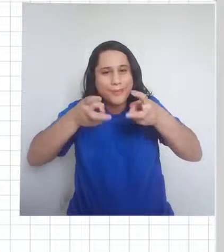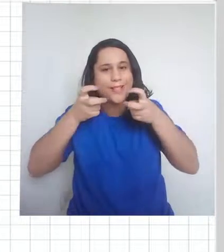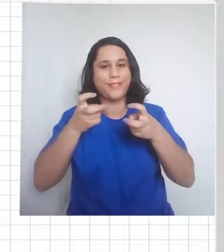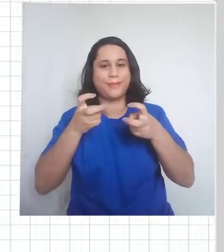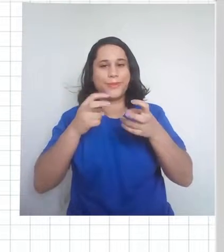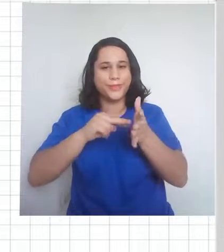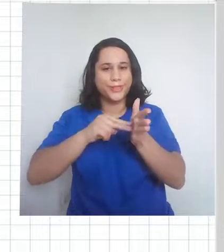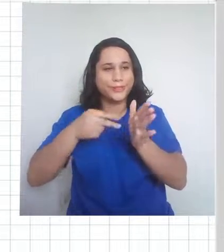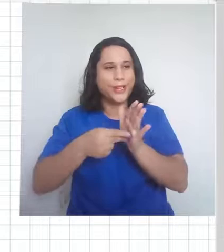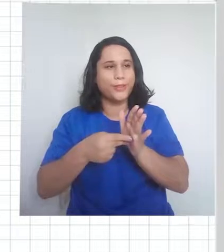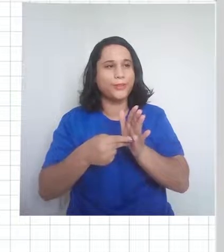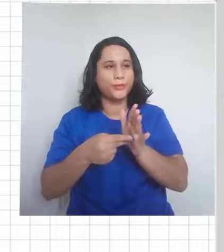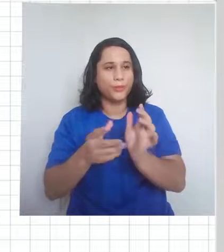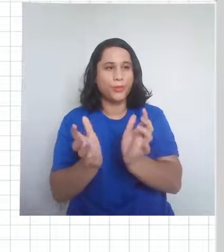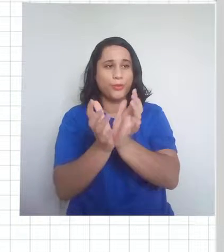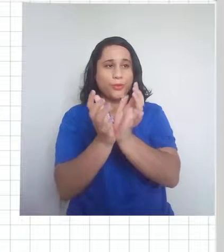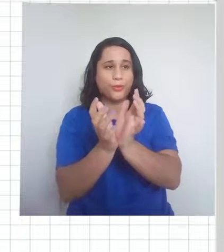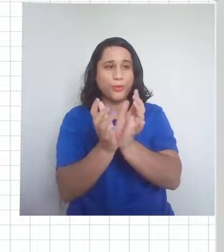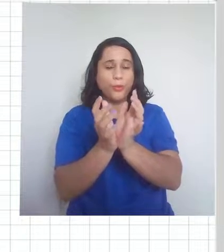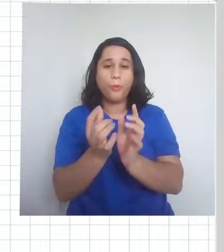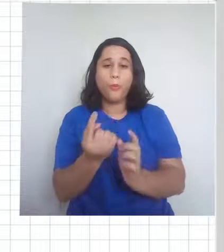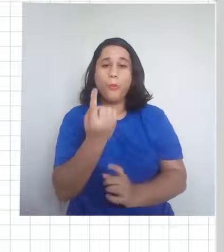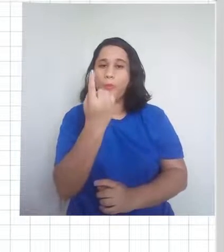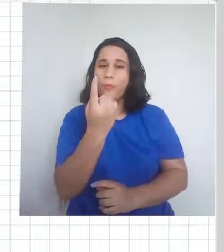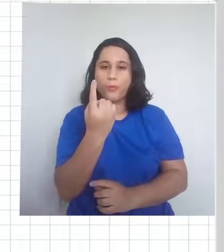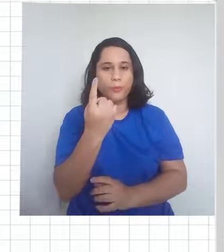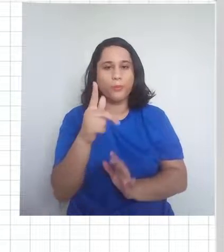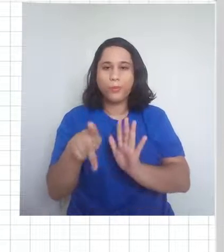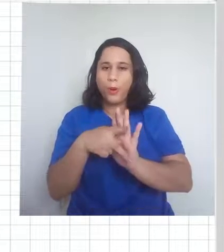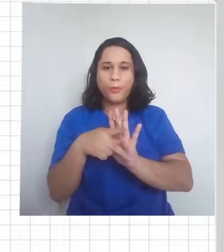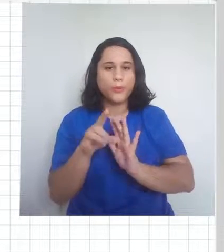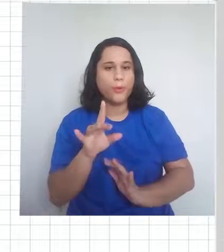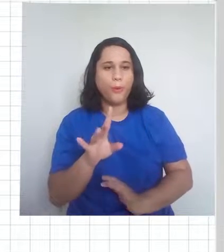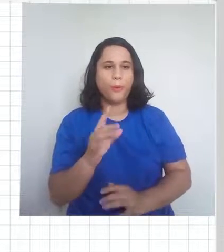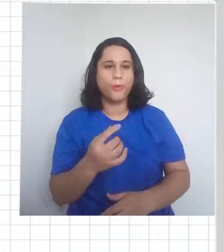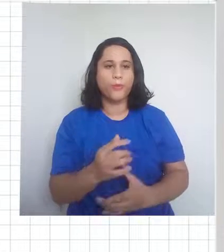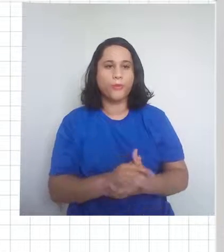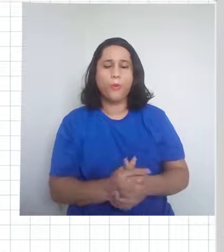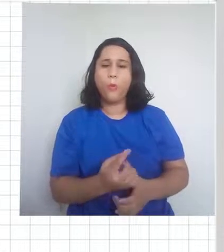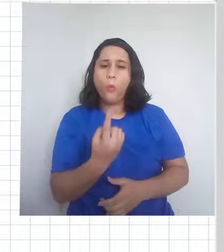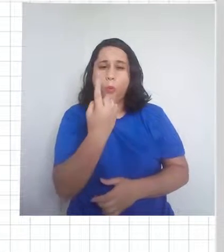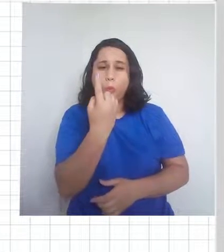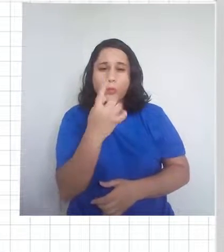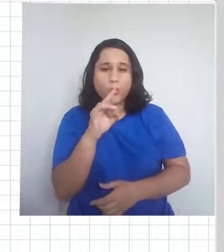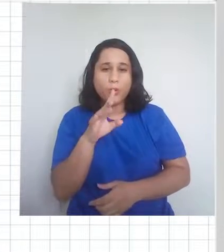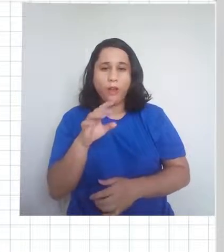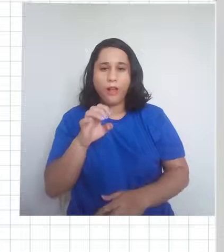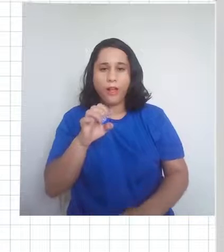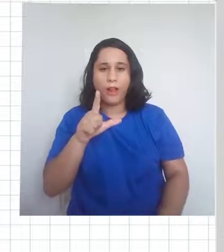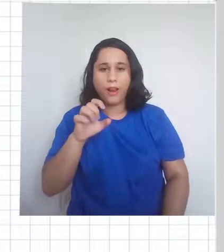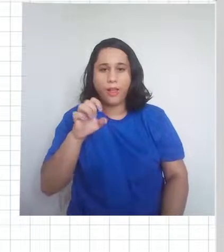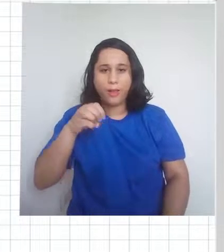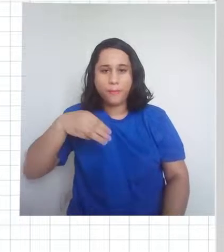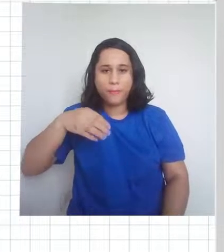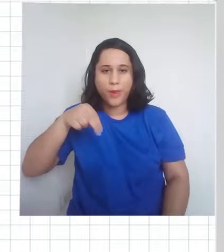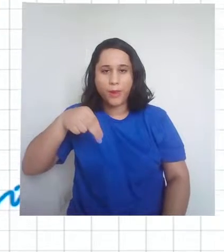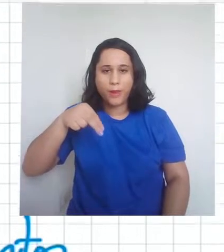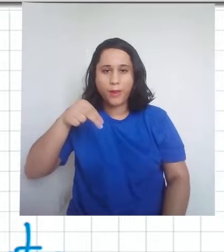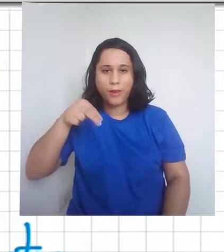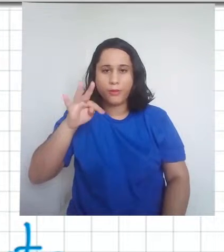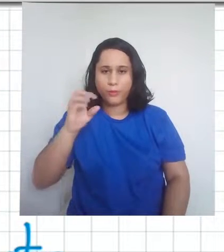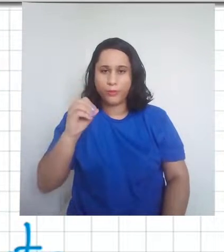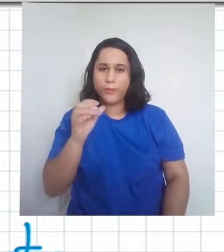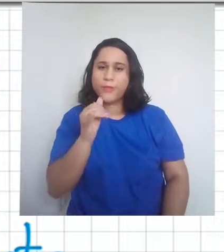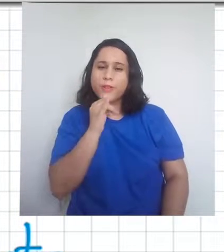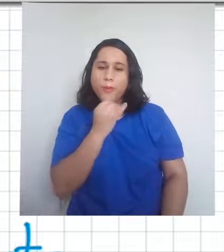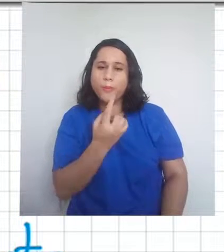ele possui apenas uma unidade, ou seja, um único elemento. Então, nesse caso, eu vou dar